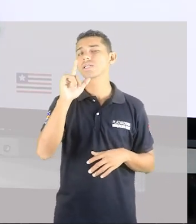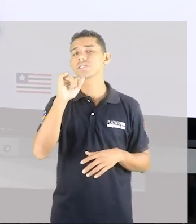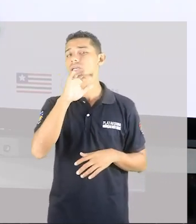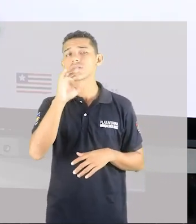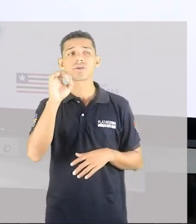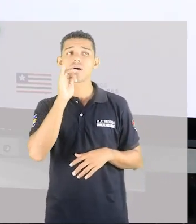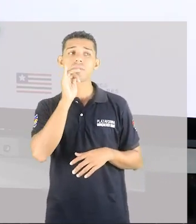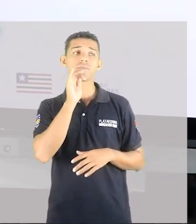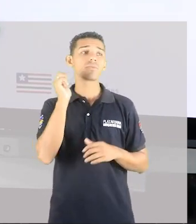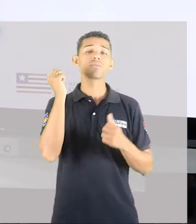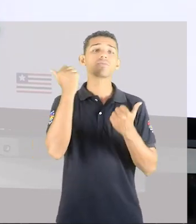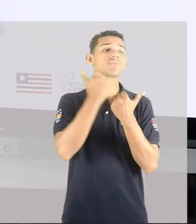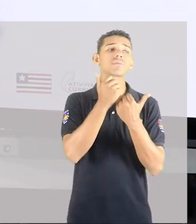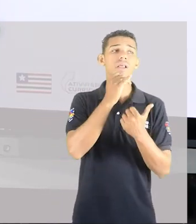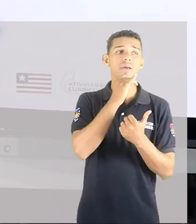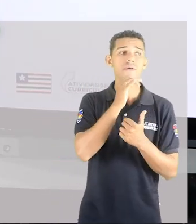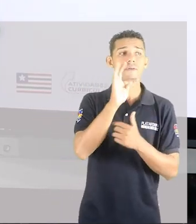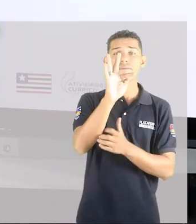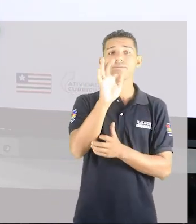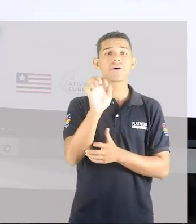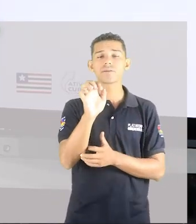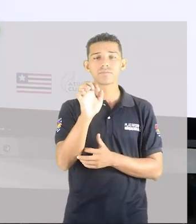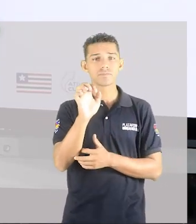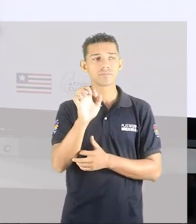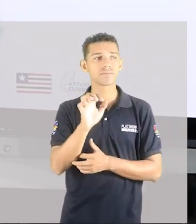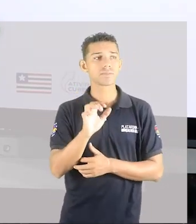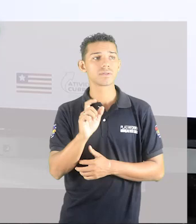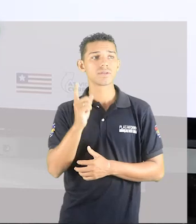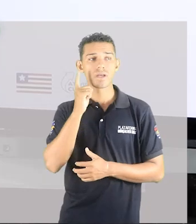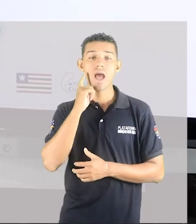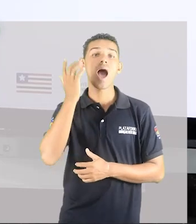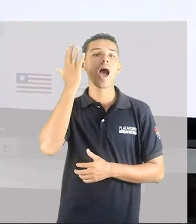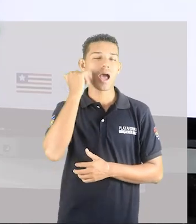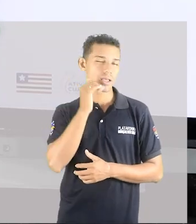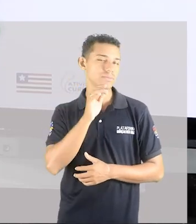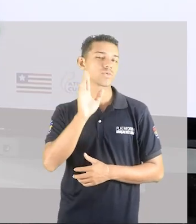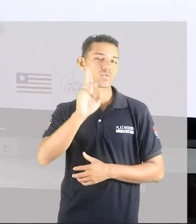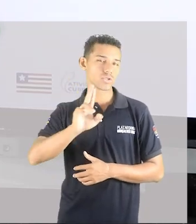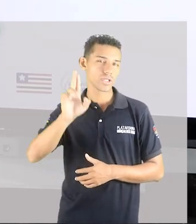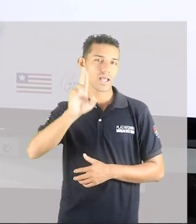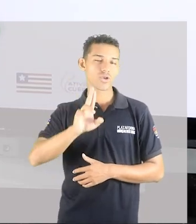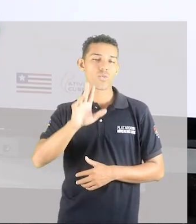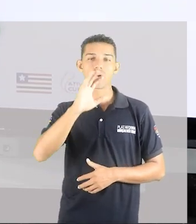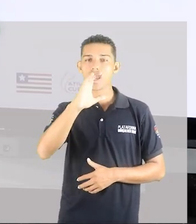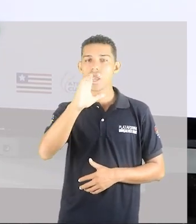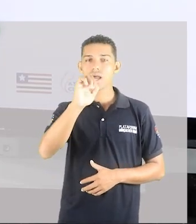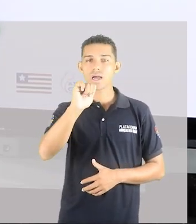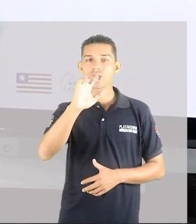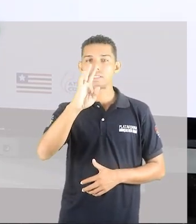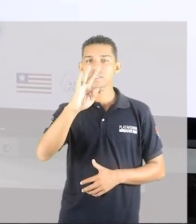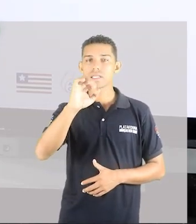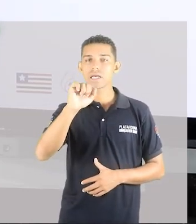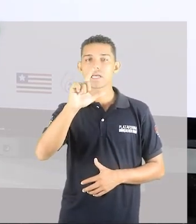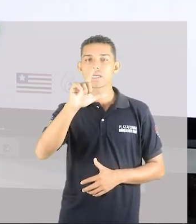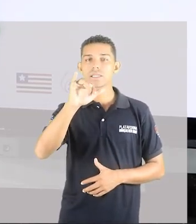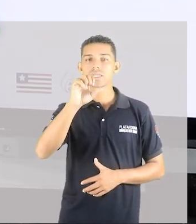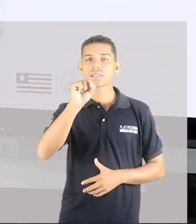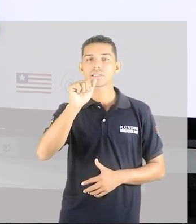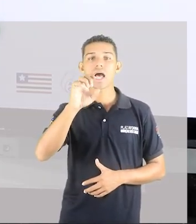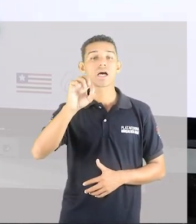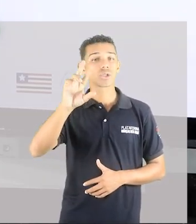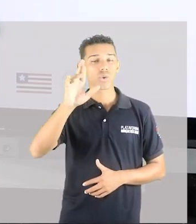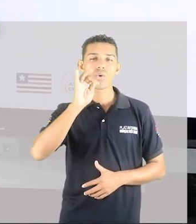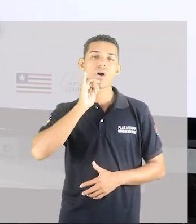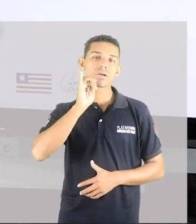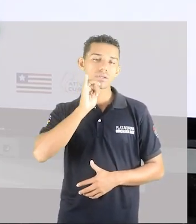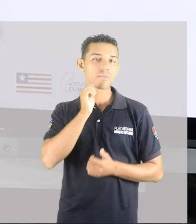pode pegar aqui e colocar uma substância aqui, ó, por exemplo, ferro. Se ele está aqui em cima, eu já sei que ele está sendo usado como catalisador. Tá bom? Só um exemplo para